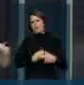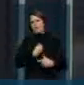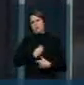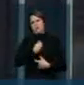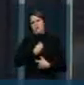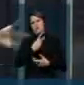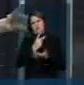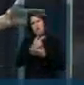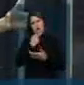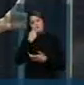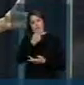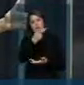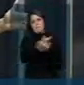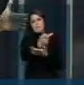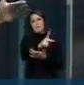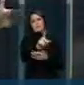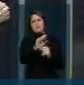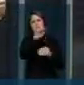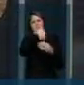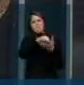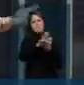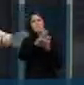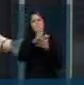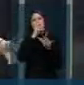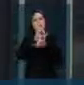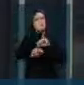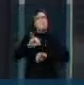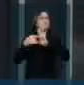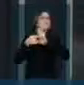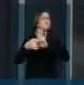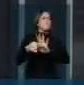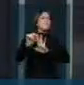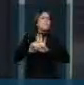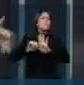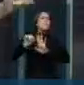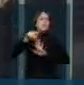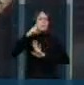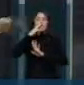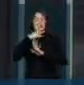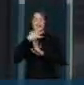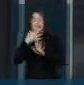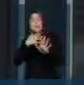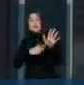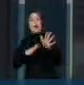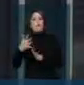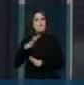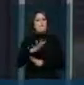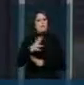interlocutores, publicar um conteúdo que explicita uma possível